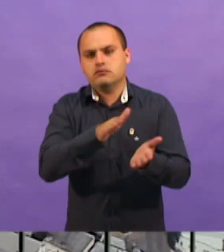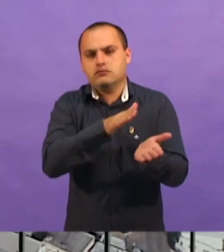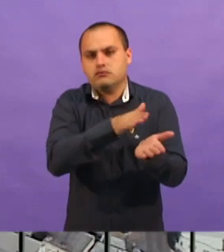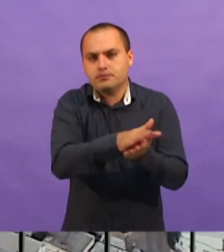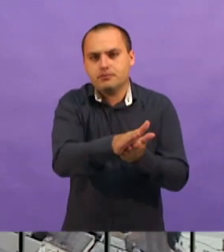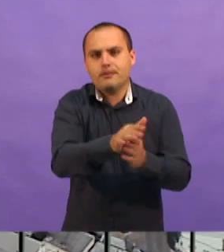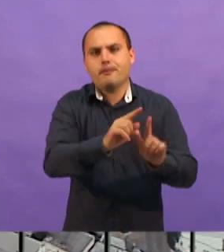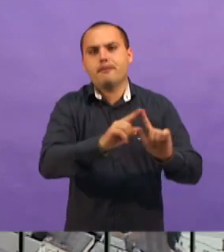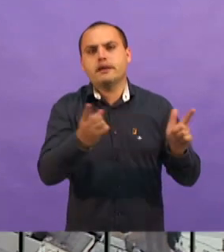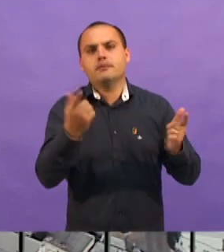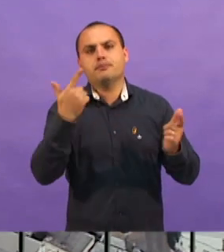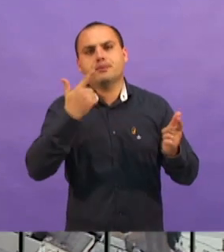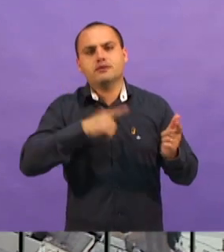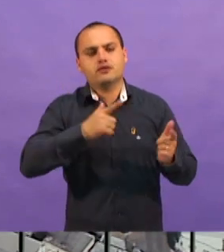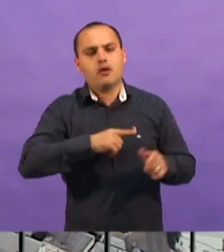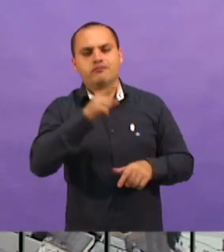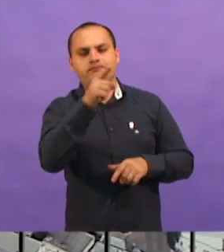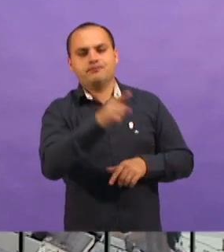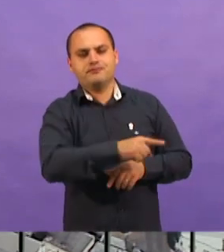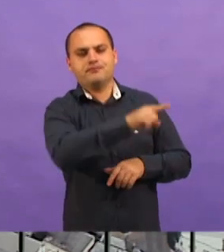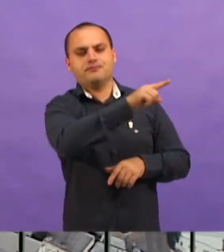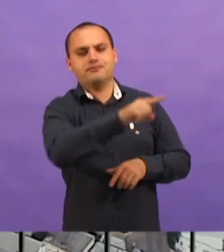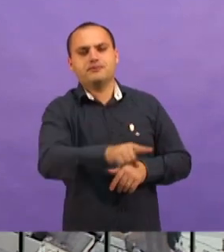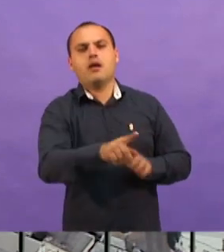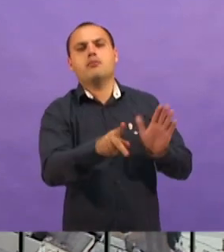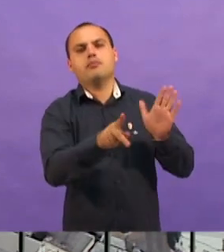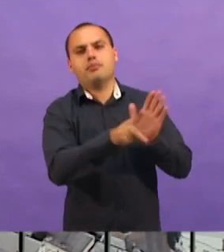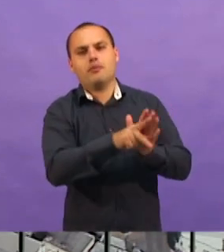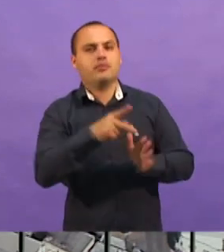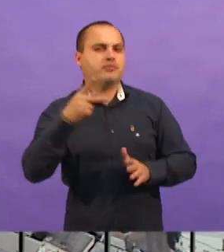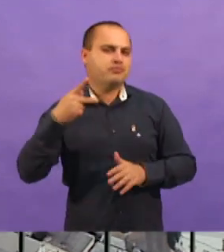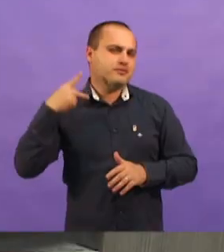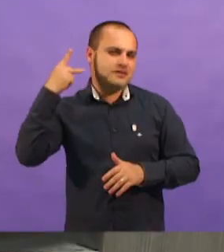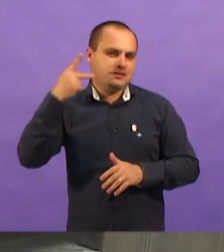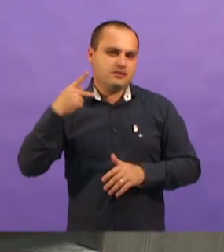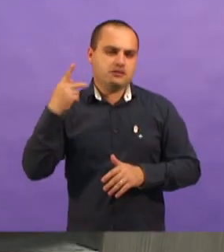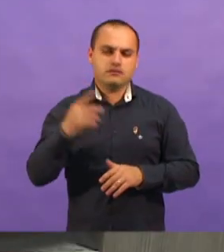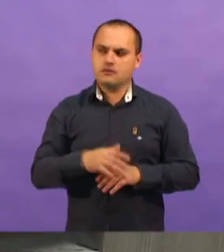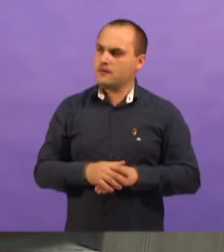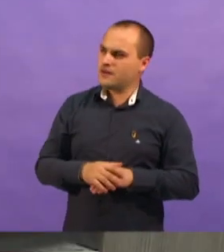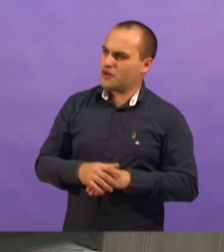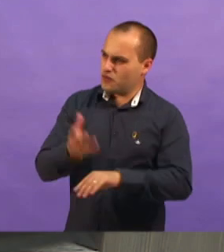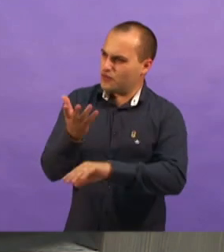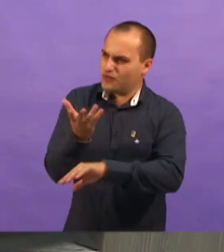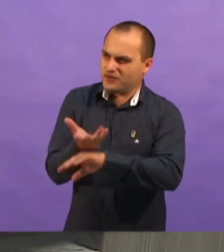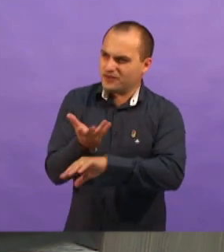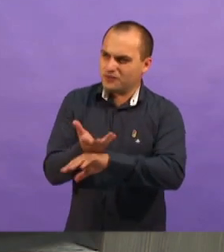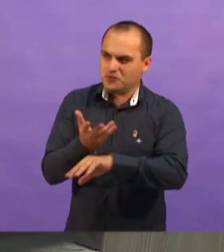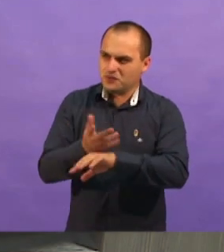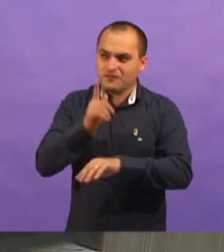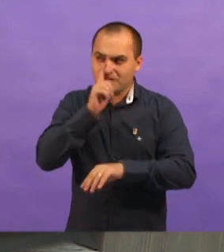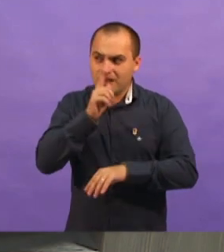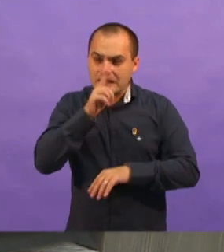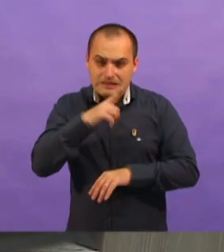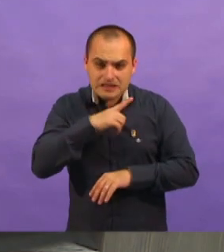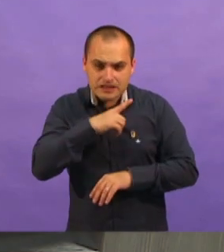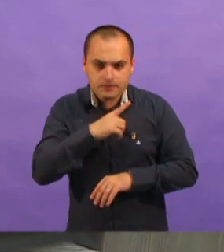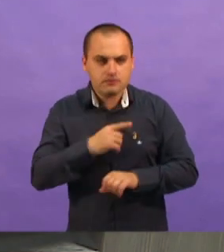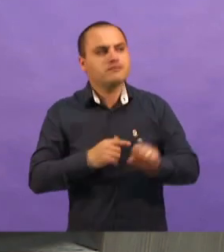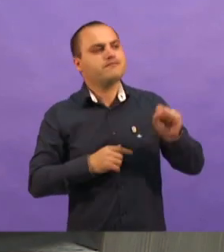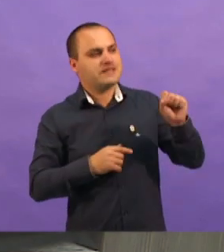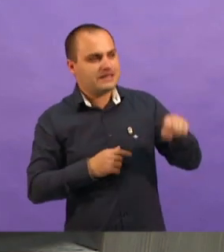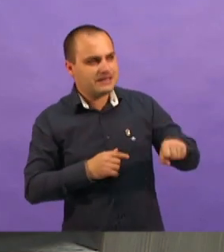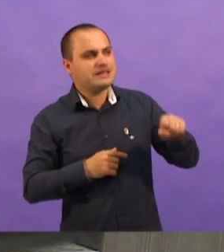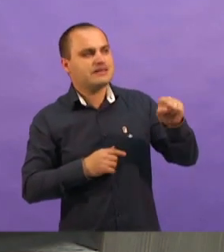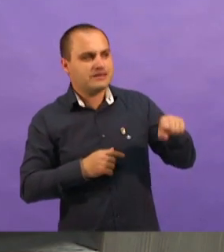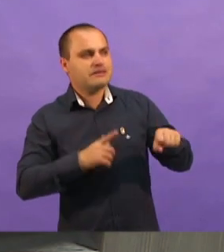problemas, questões políticas mesmo, né? O conteúdo era impróprio para a época em que foi publicado, tanto que